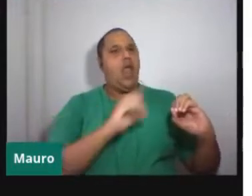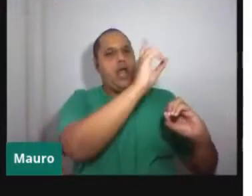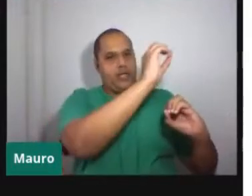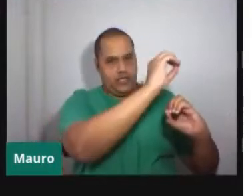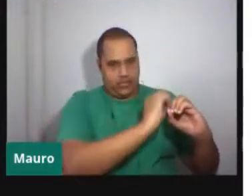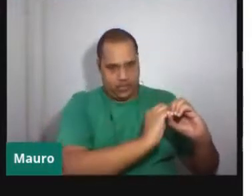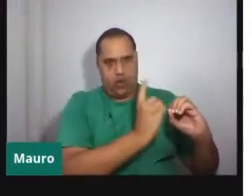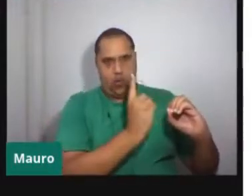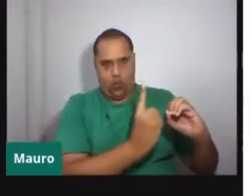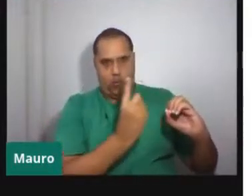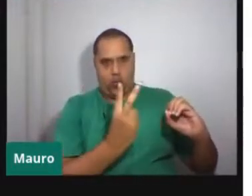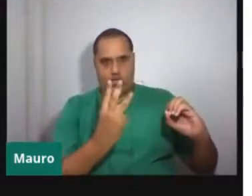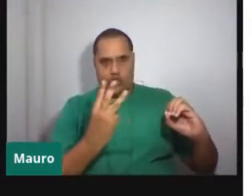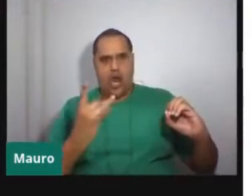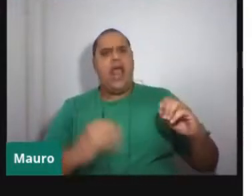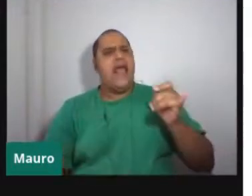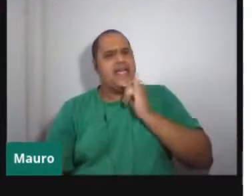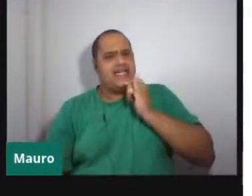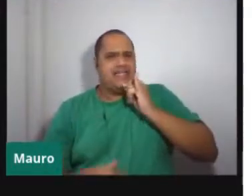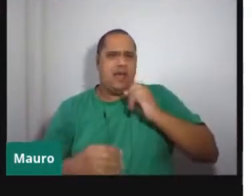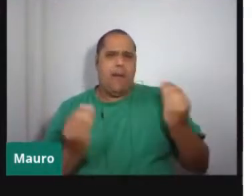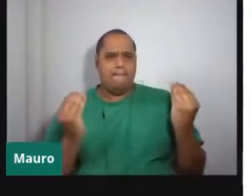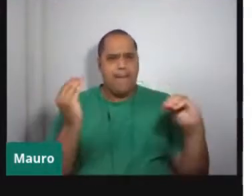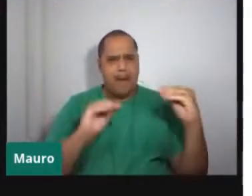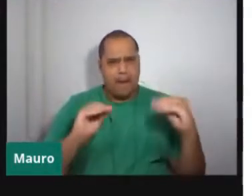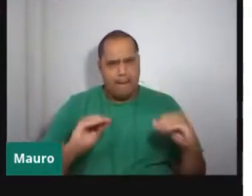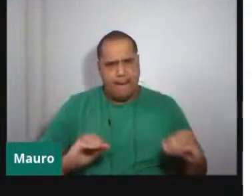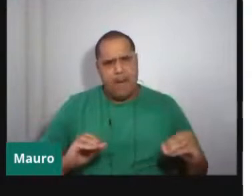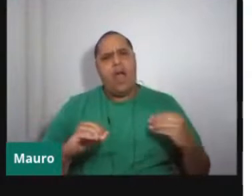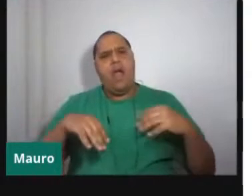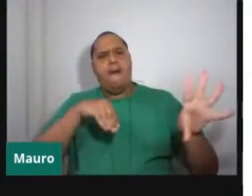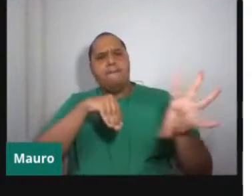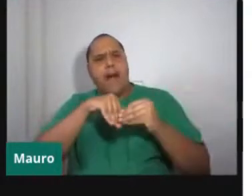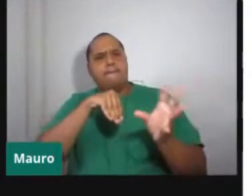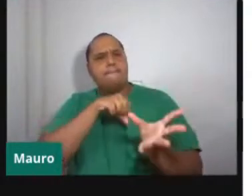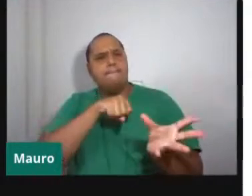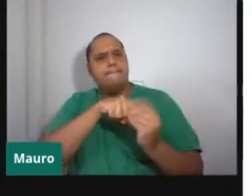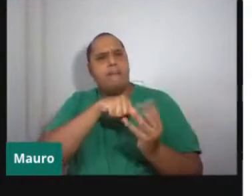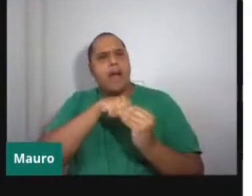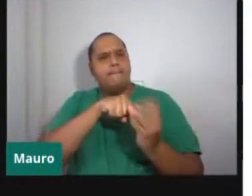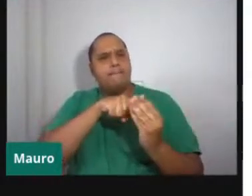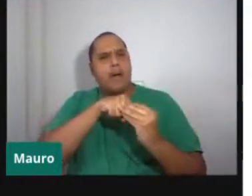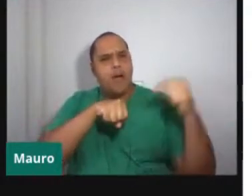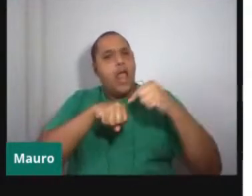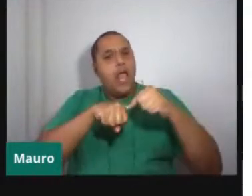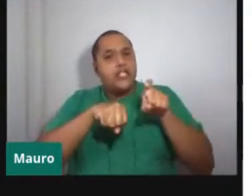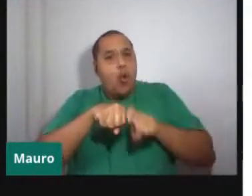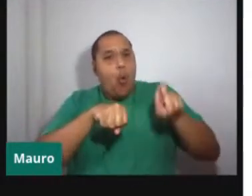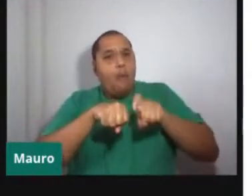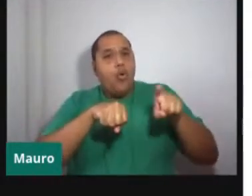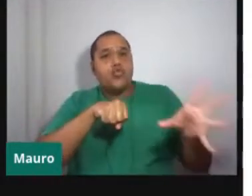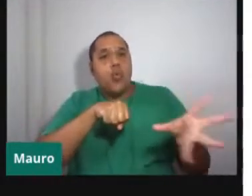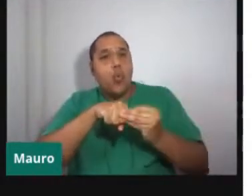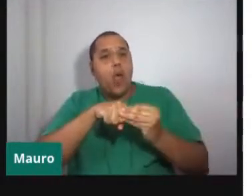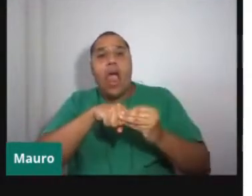3. E eu dou tantos exemplos para esse algoritmo computacional que ele acaba aprendendo uma função que a gente chama de